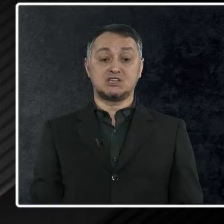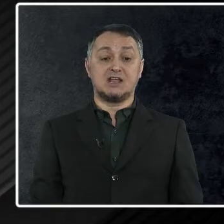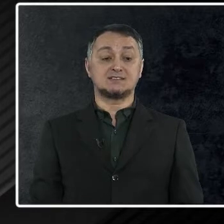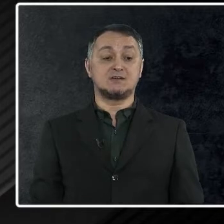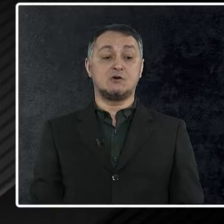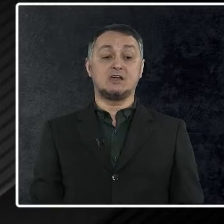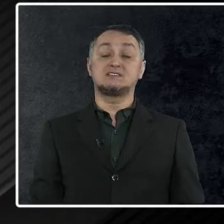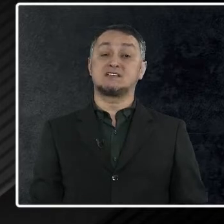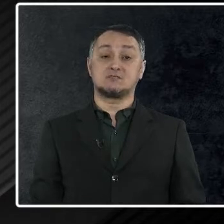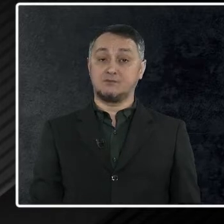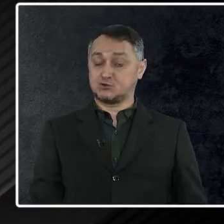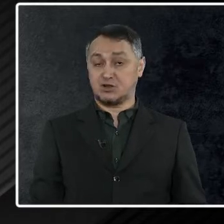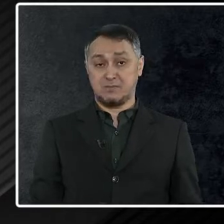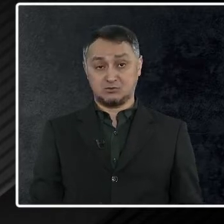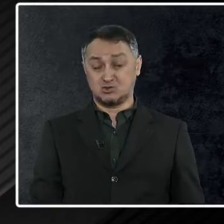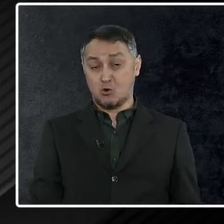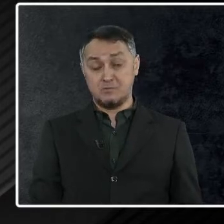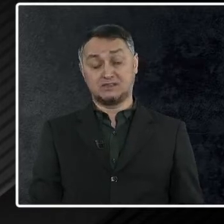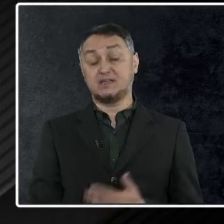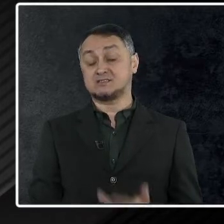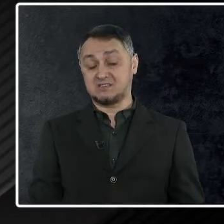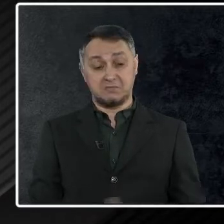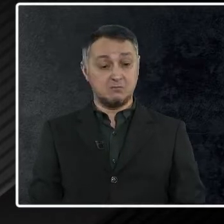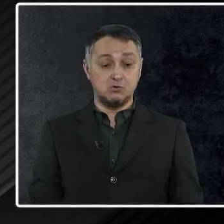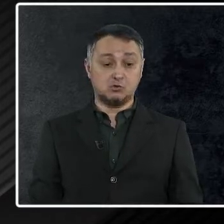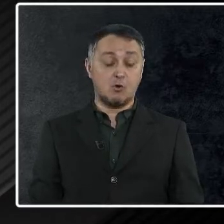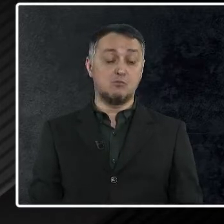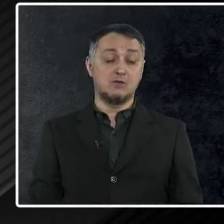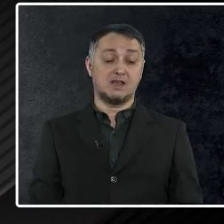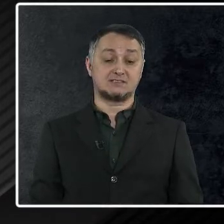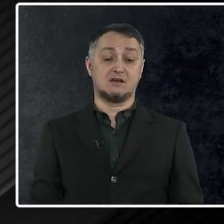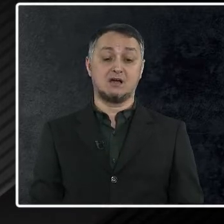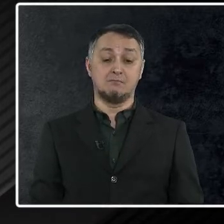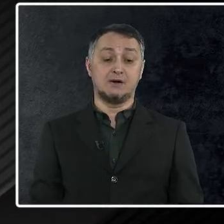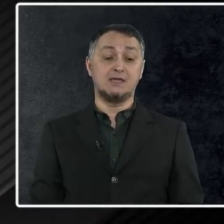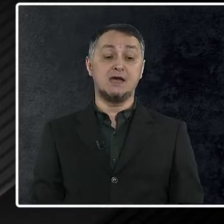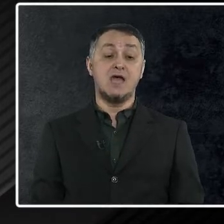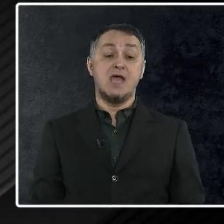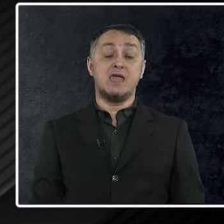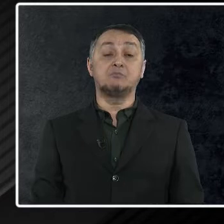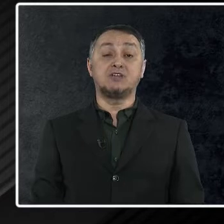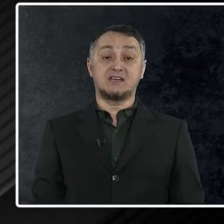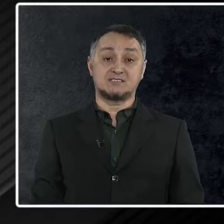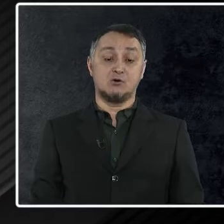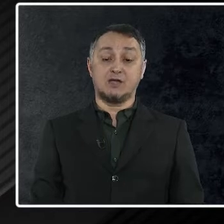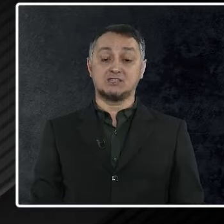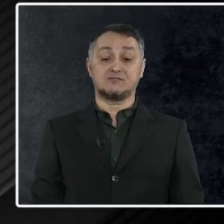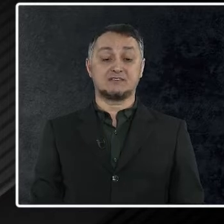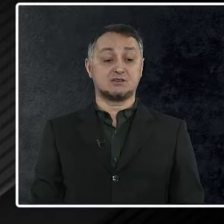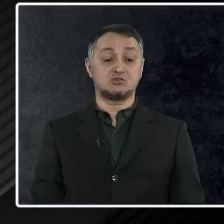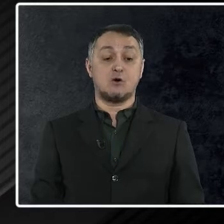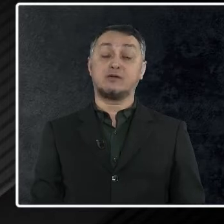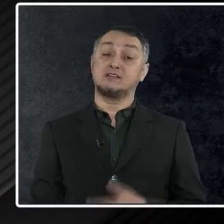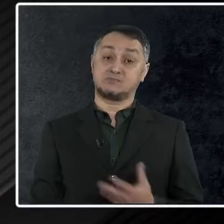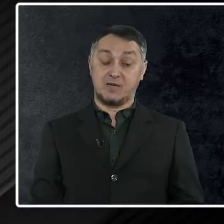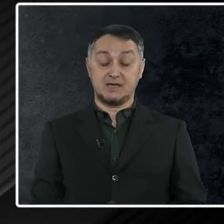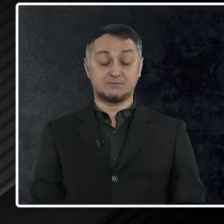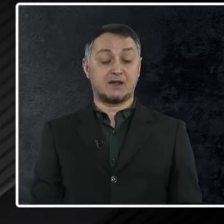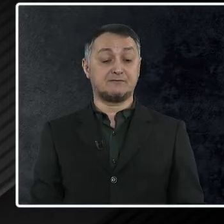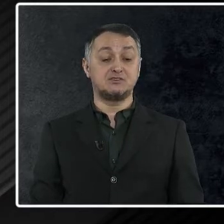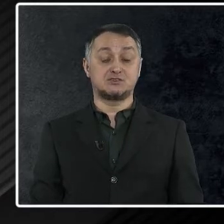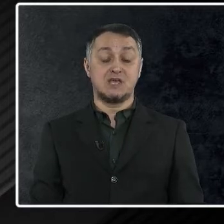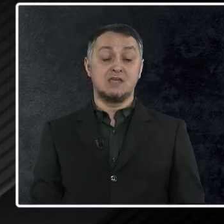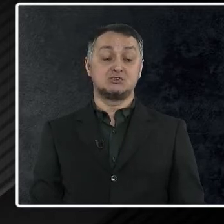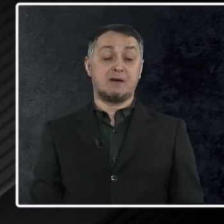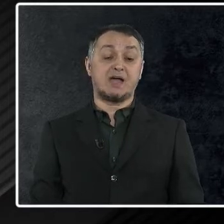com instalação, organização e funcionamento de comitês, também muito comum em relação à campanha. Remuneração ou gratificação de qualquer espécie